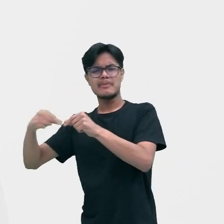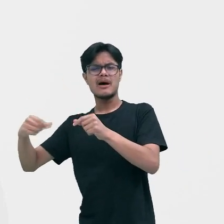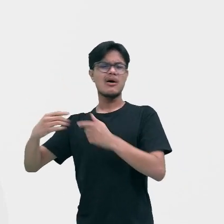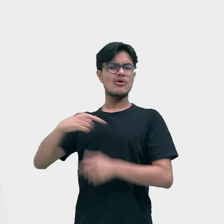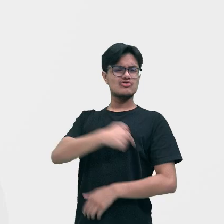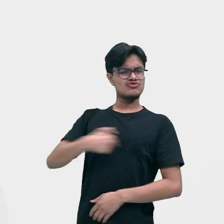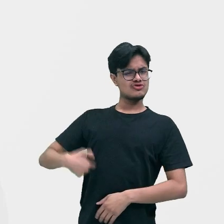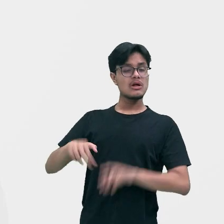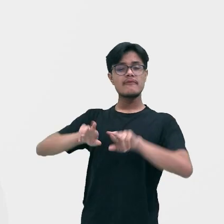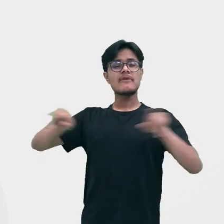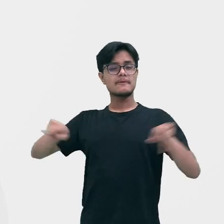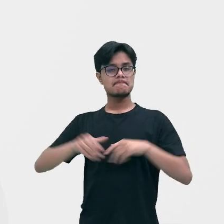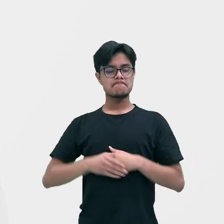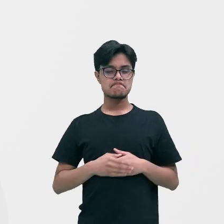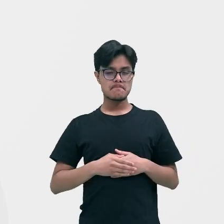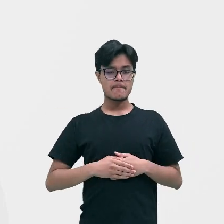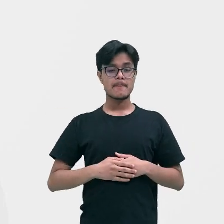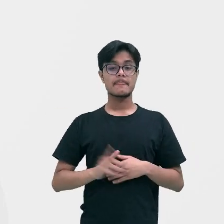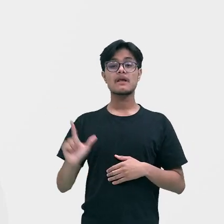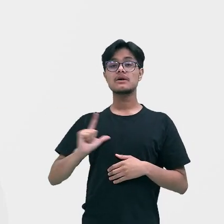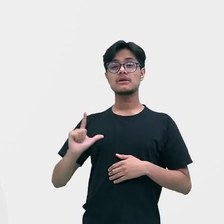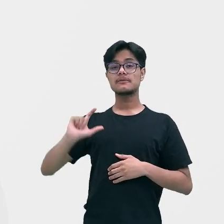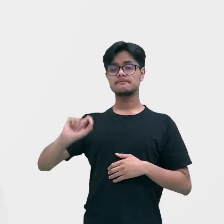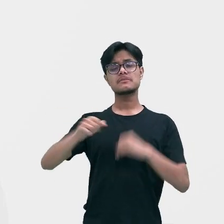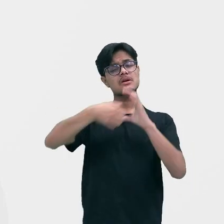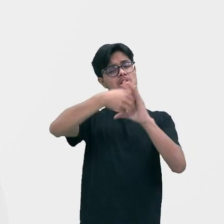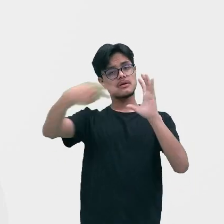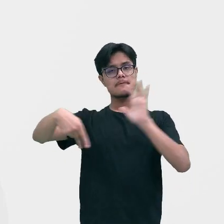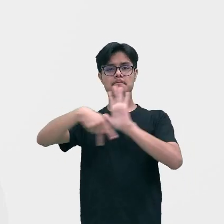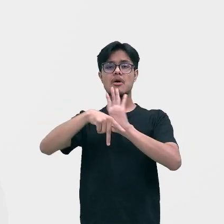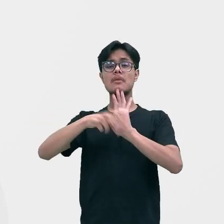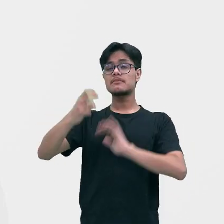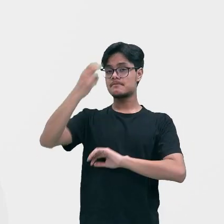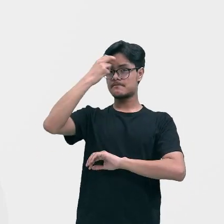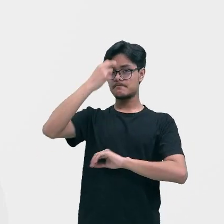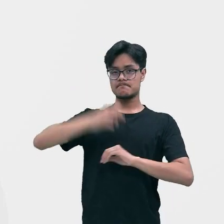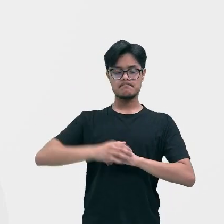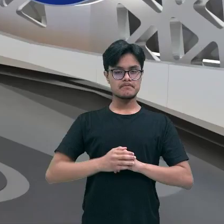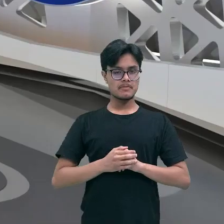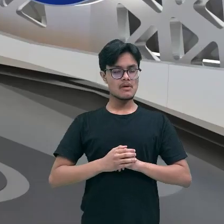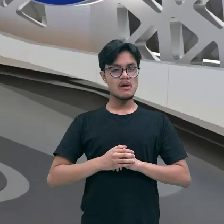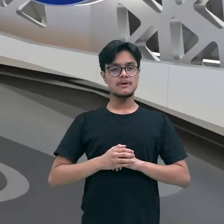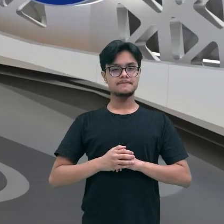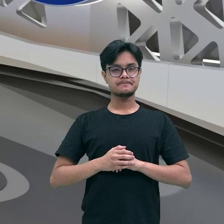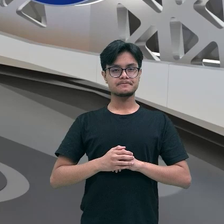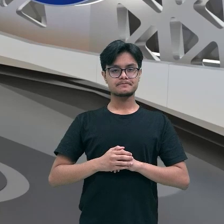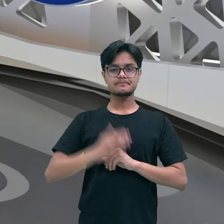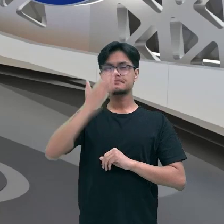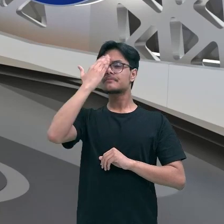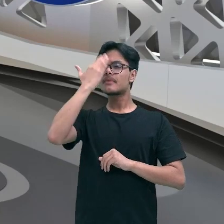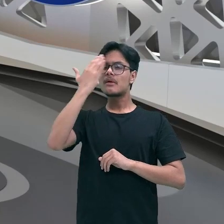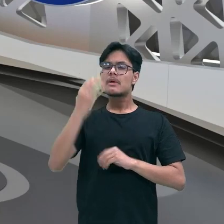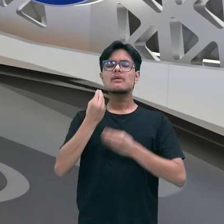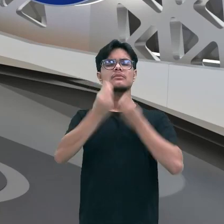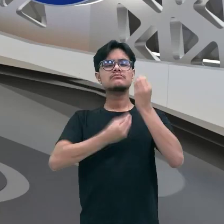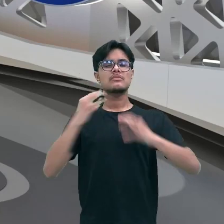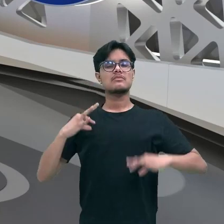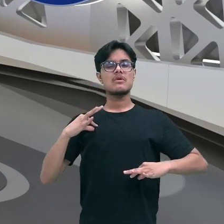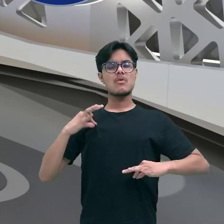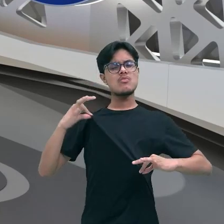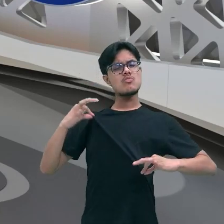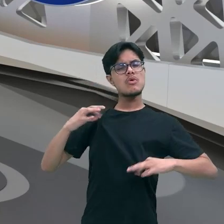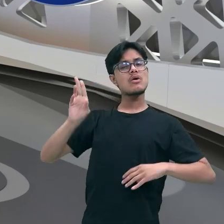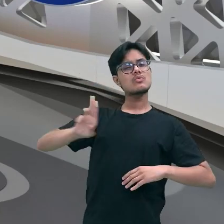chinesa. Então, existem características específicas, a gente percebe muito no vestir, no usar, como a